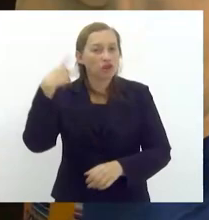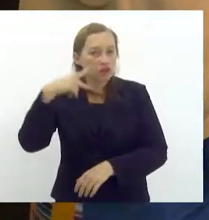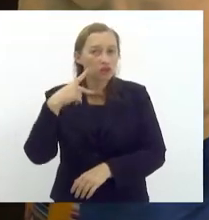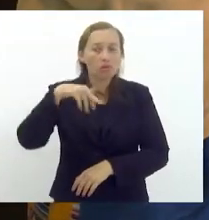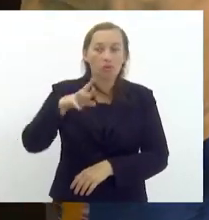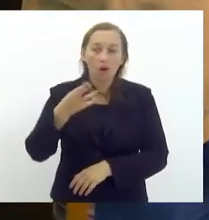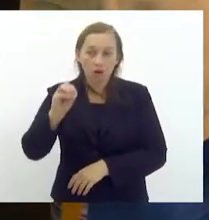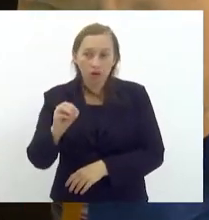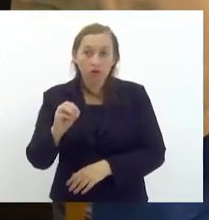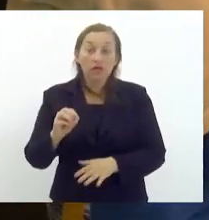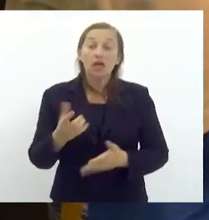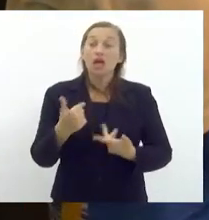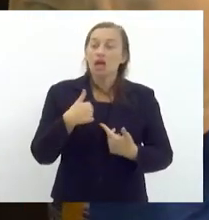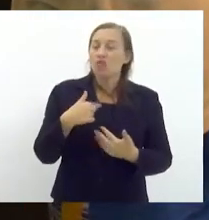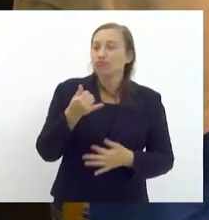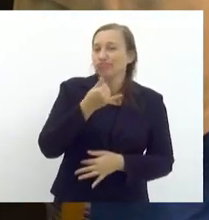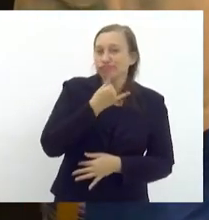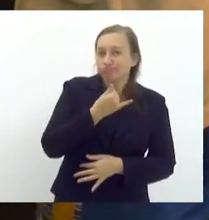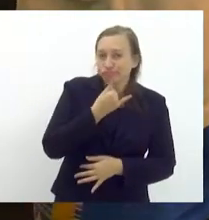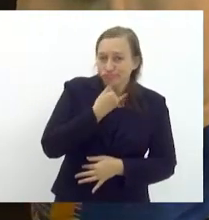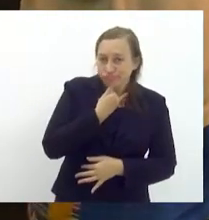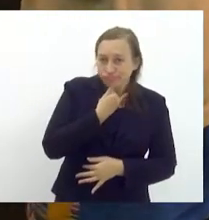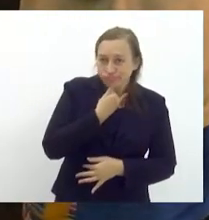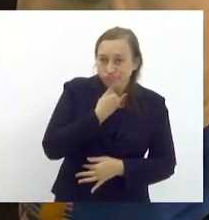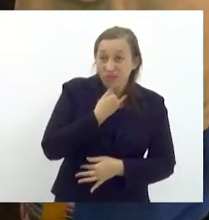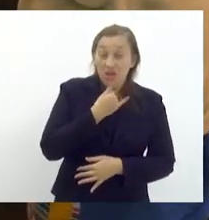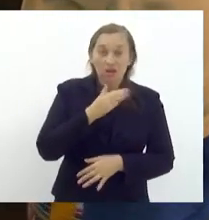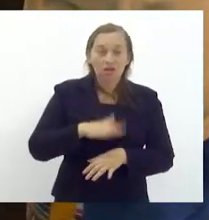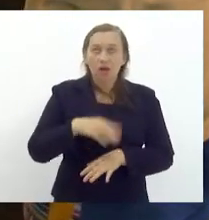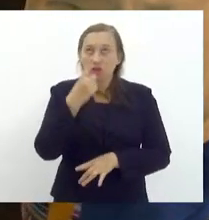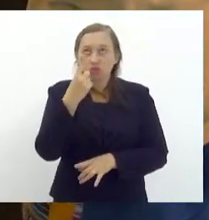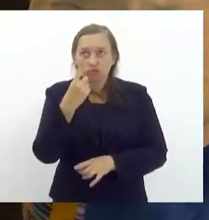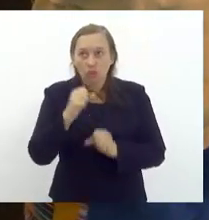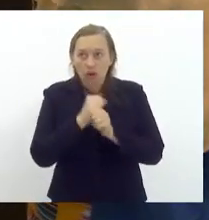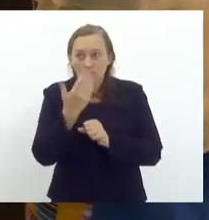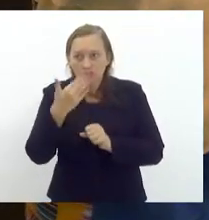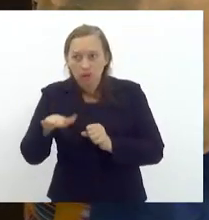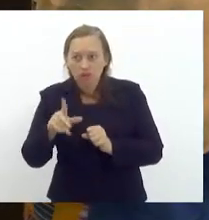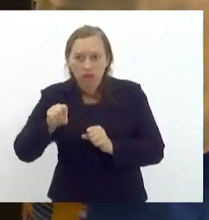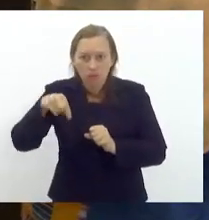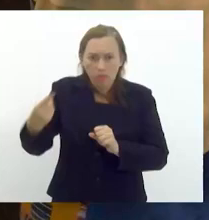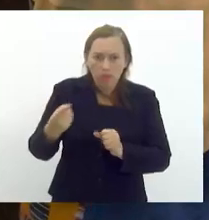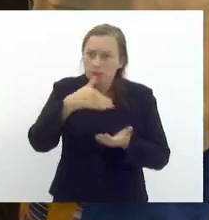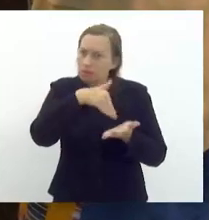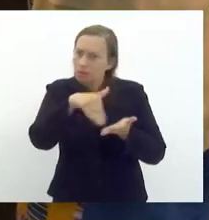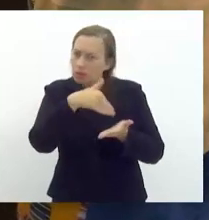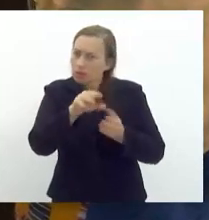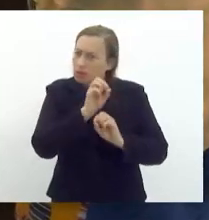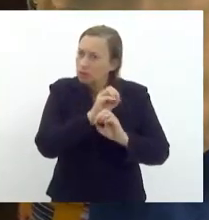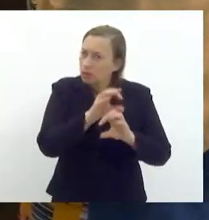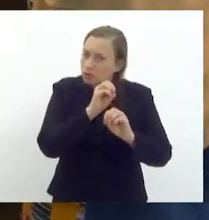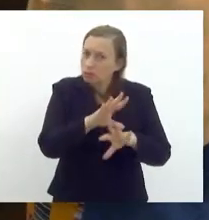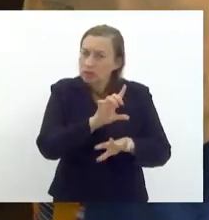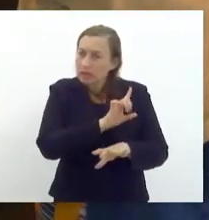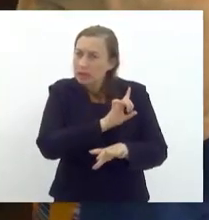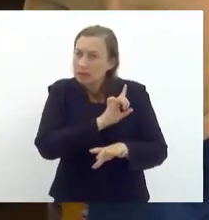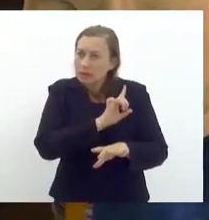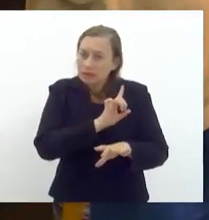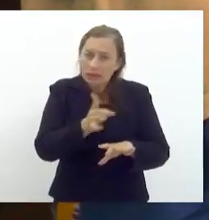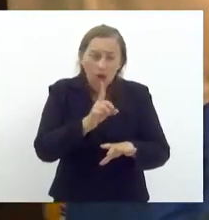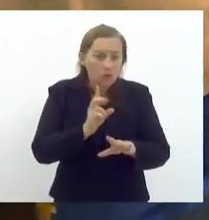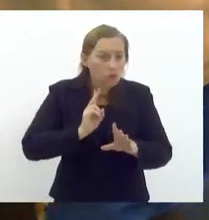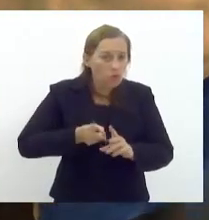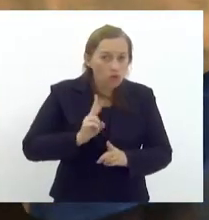Maurinho branco e eu fico muito triste que mais de um ano e meio depois a secretaria de educação ainda não deu